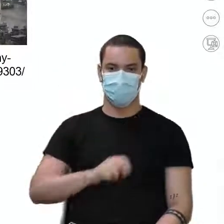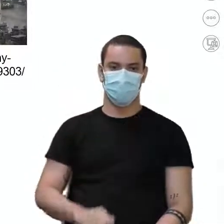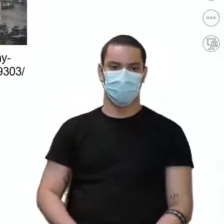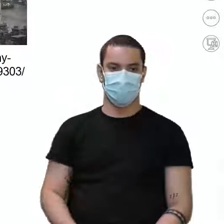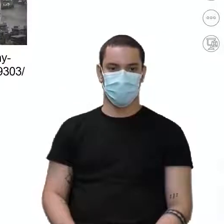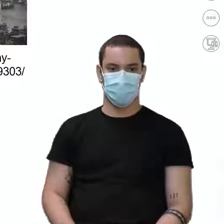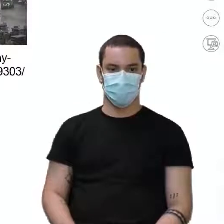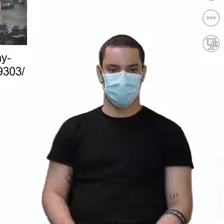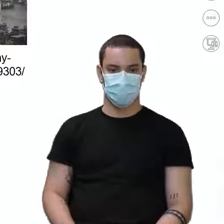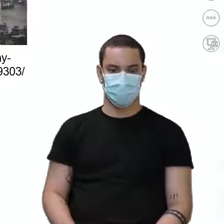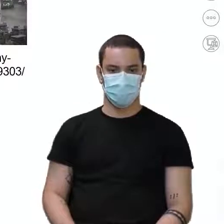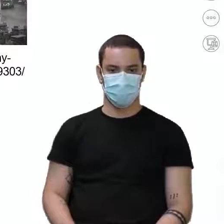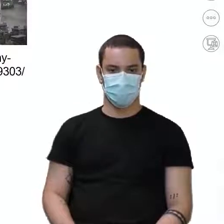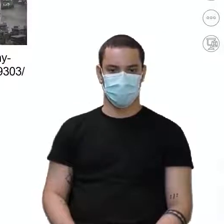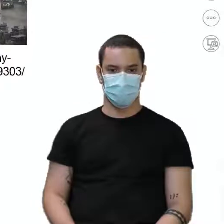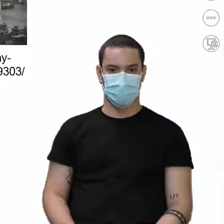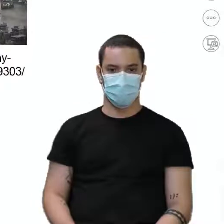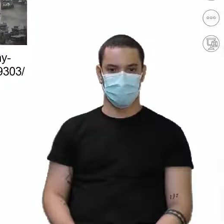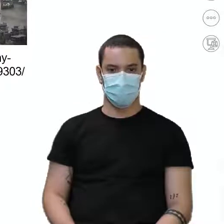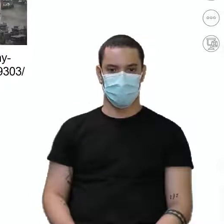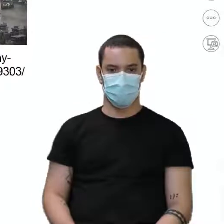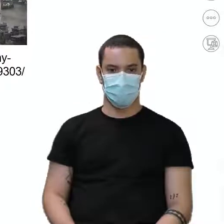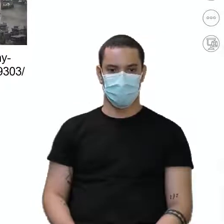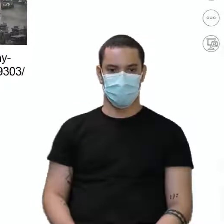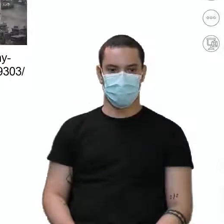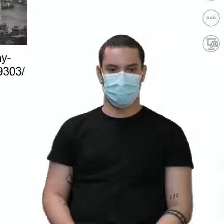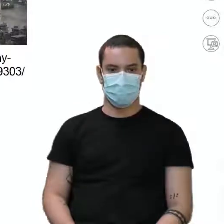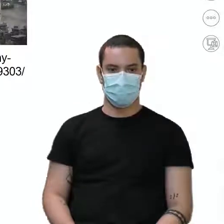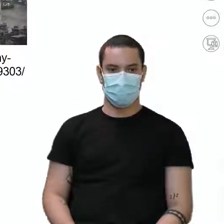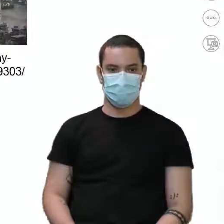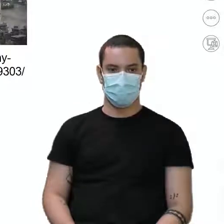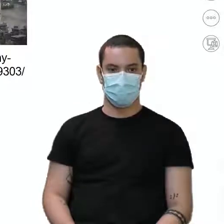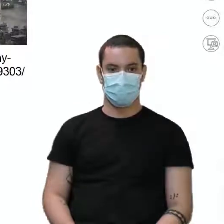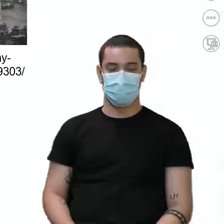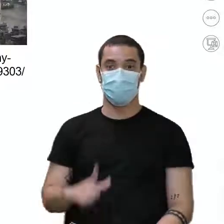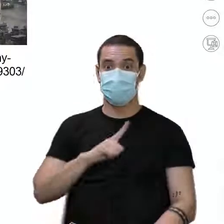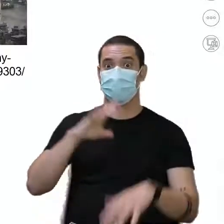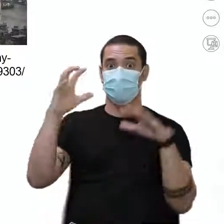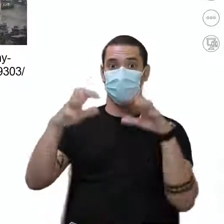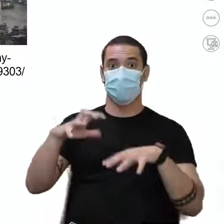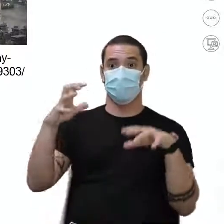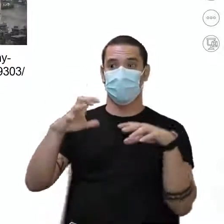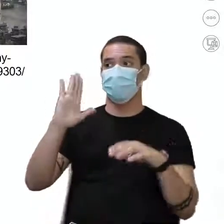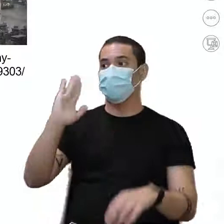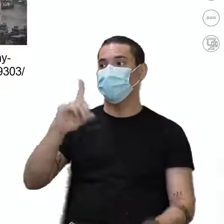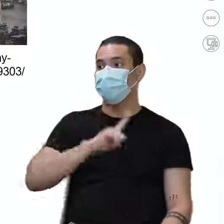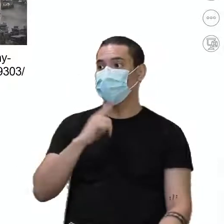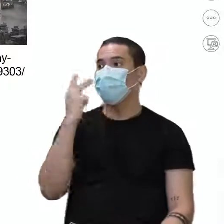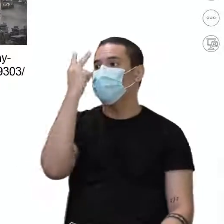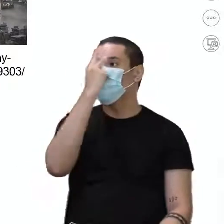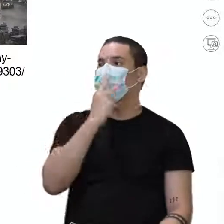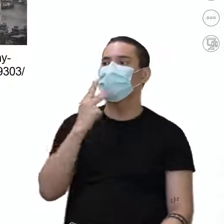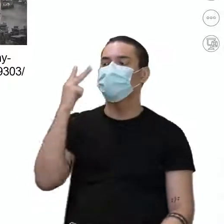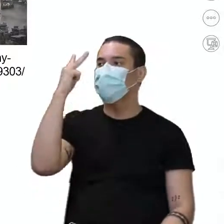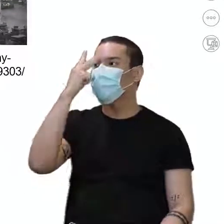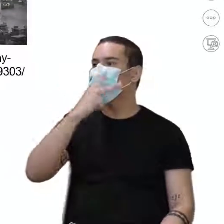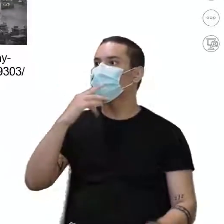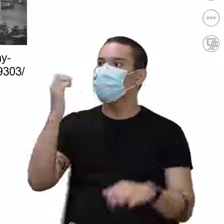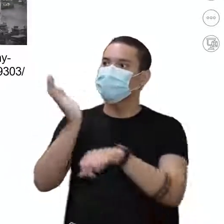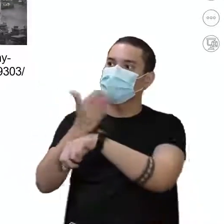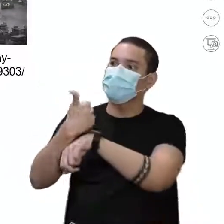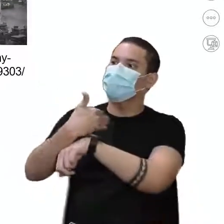responde, it's been raining for 2 hours. Está chovendo há 2 horas. Aí eu uso o meu